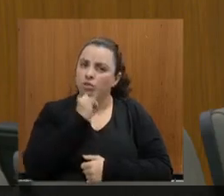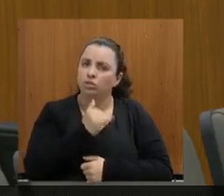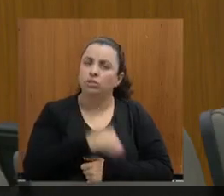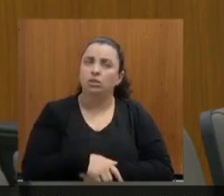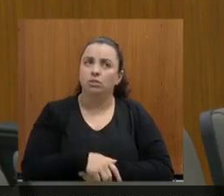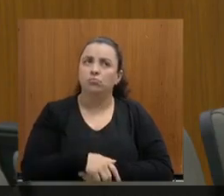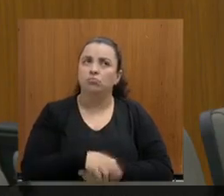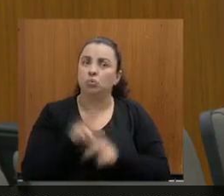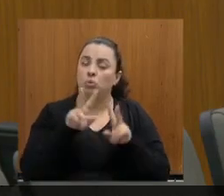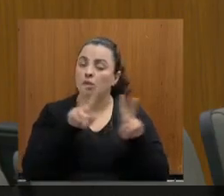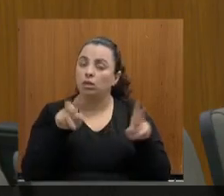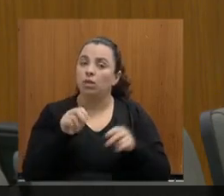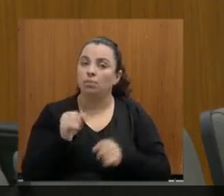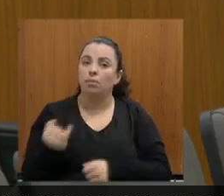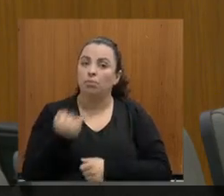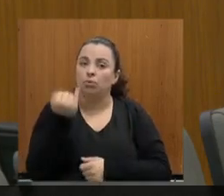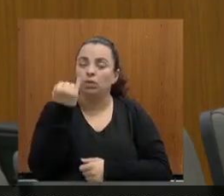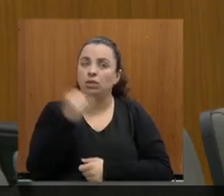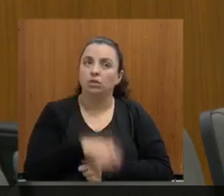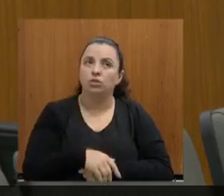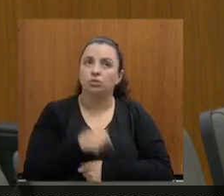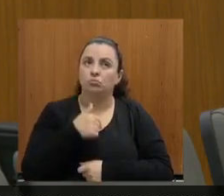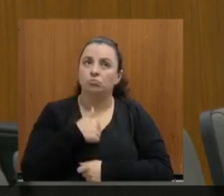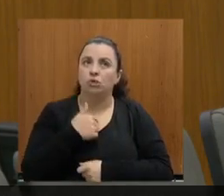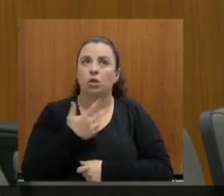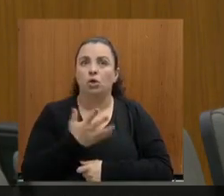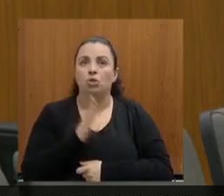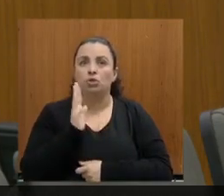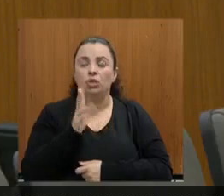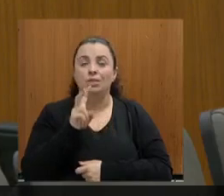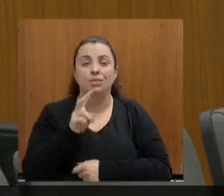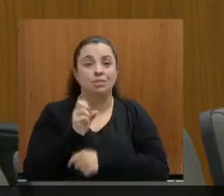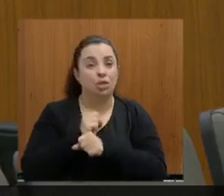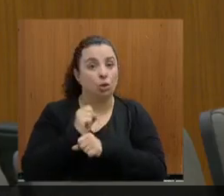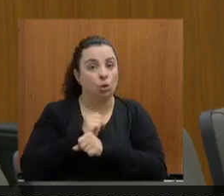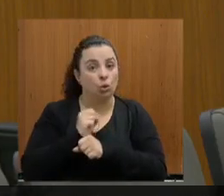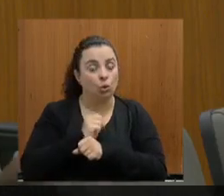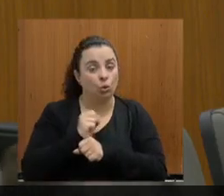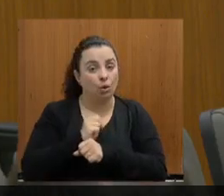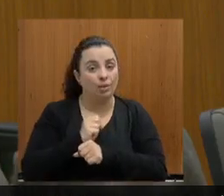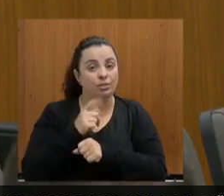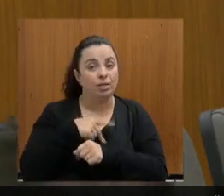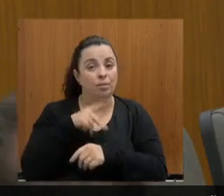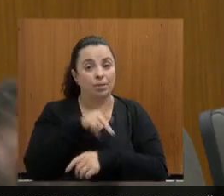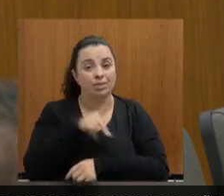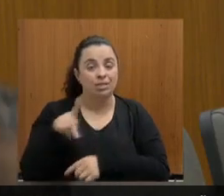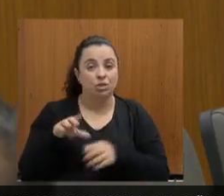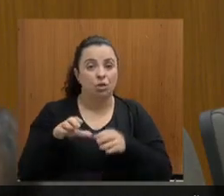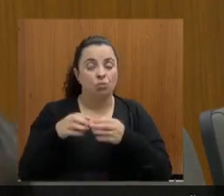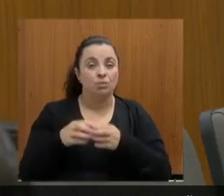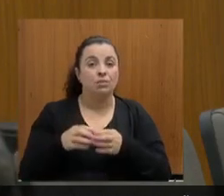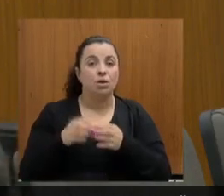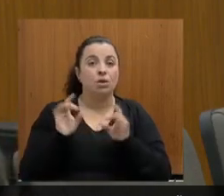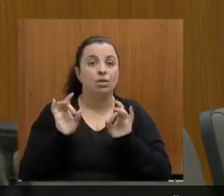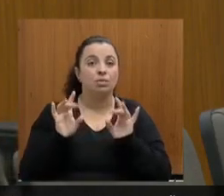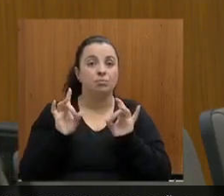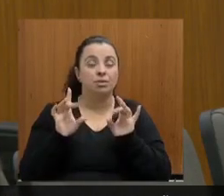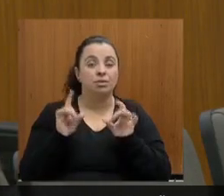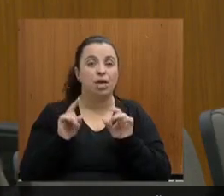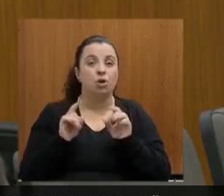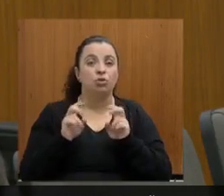de 15 anos presidindo a comissão extraordinária de ferrovias eu descobri que